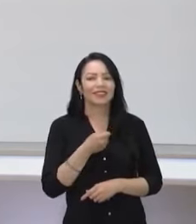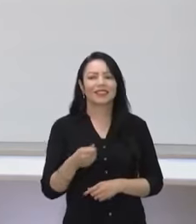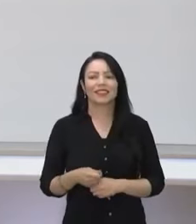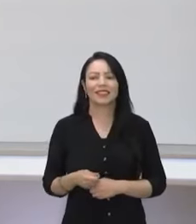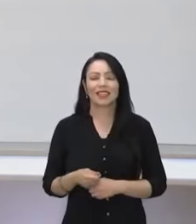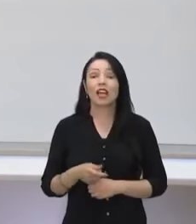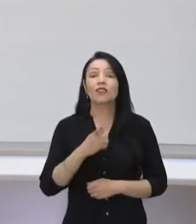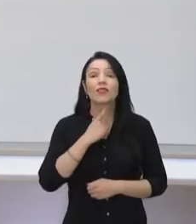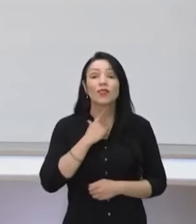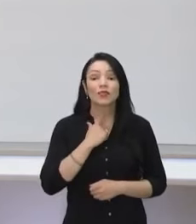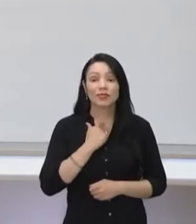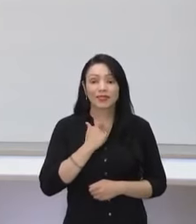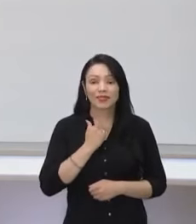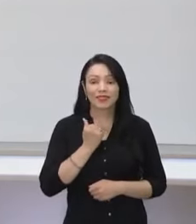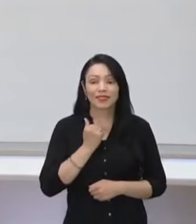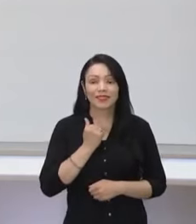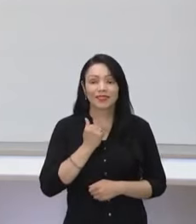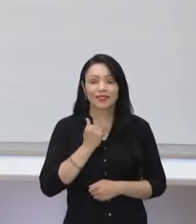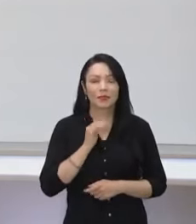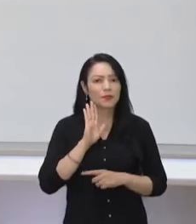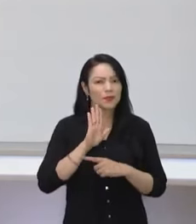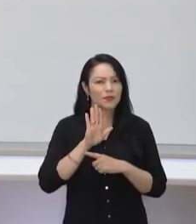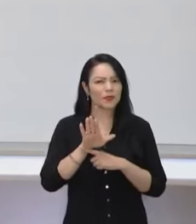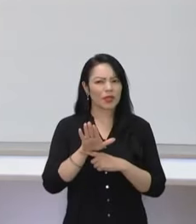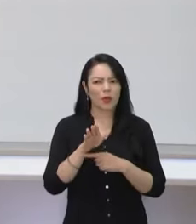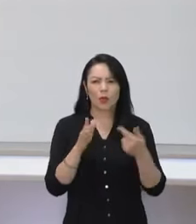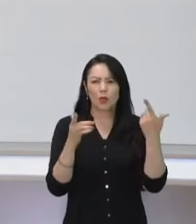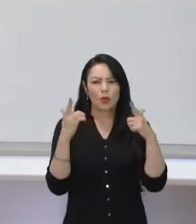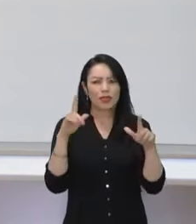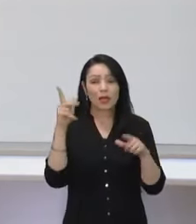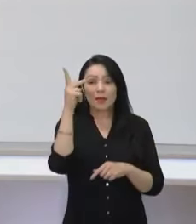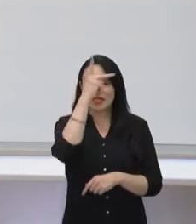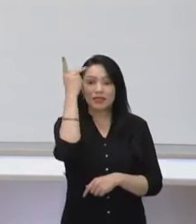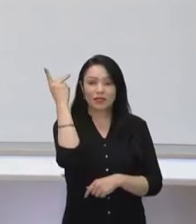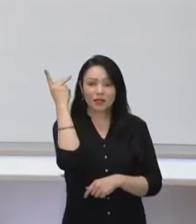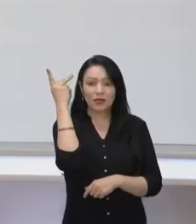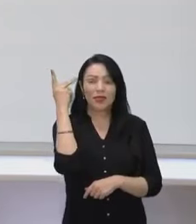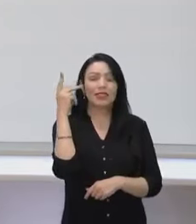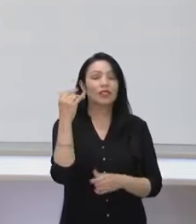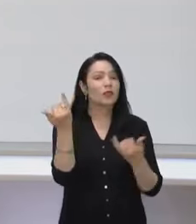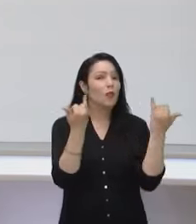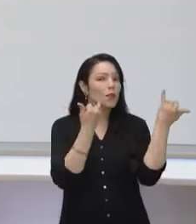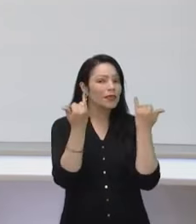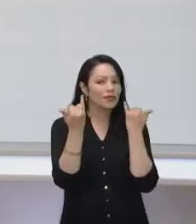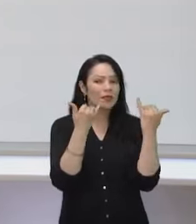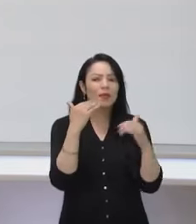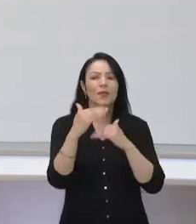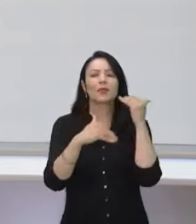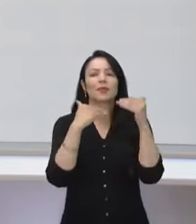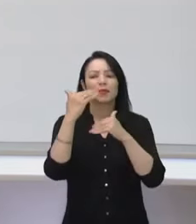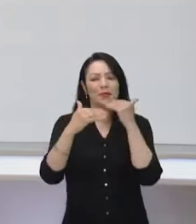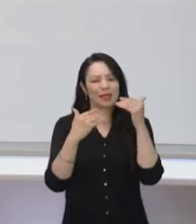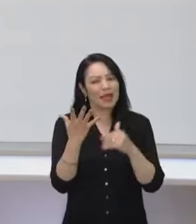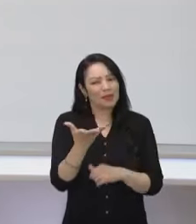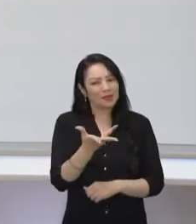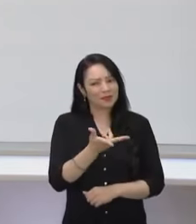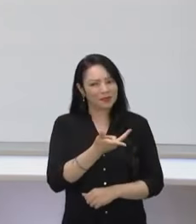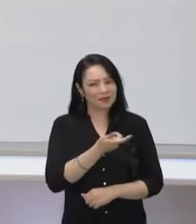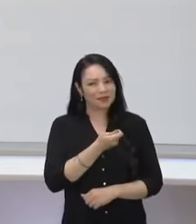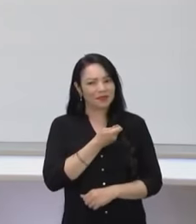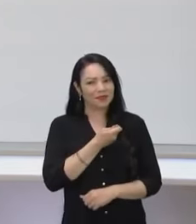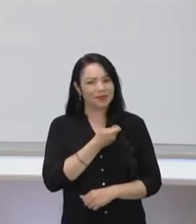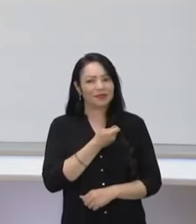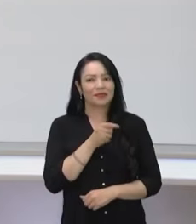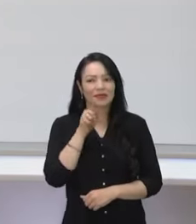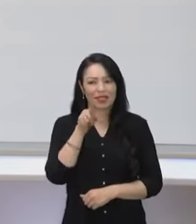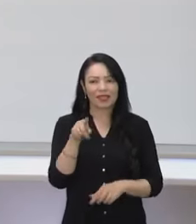a sua vontade, o auxílio de outras pessoas e de informações para poder desenvolver essa habilidade. É essa